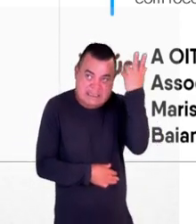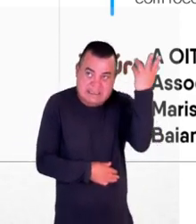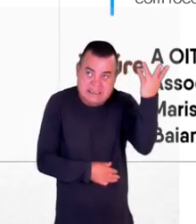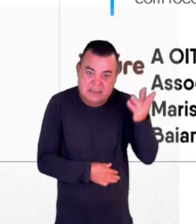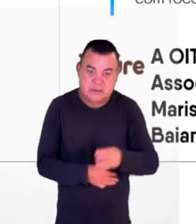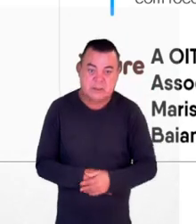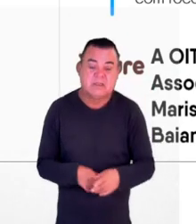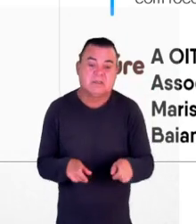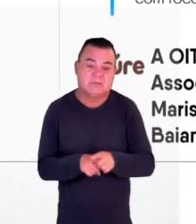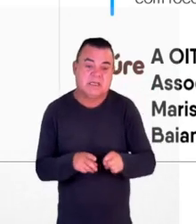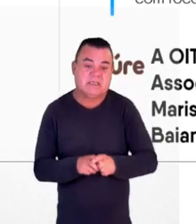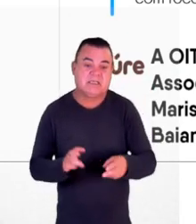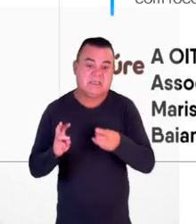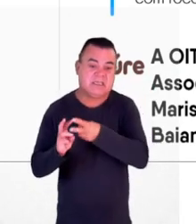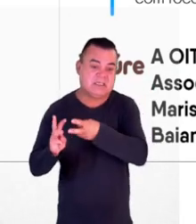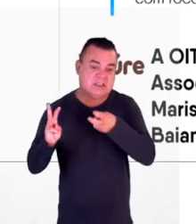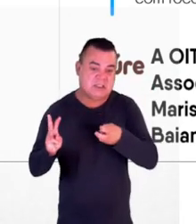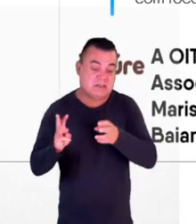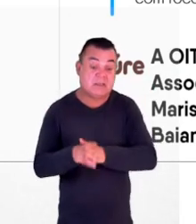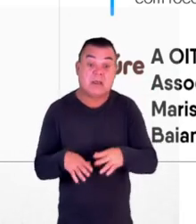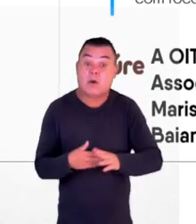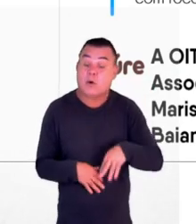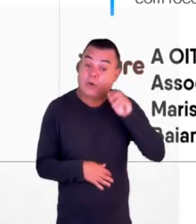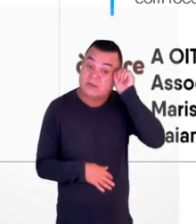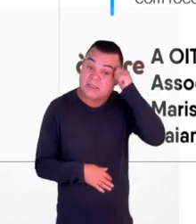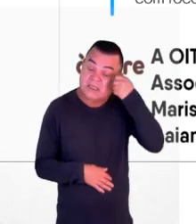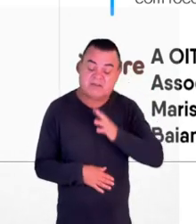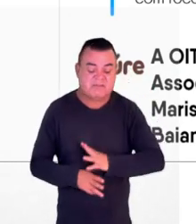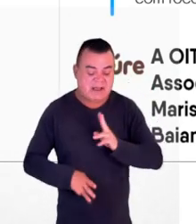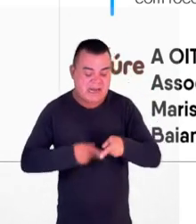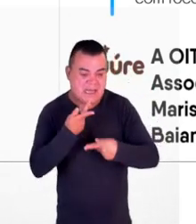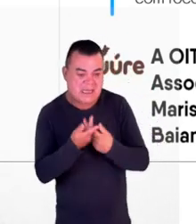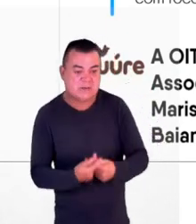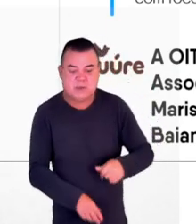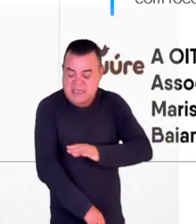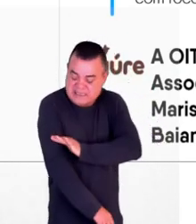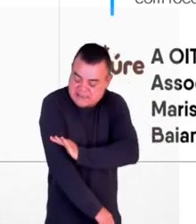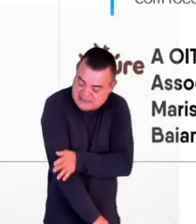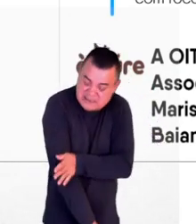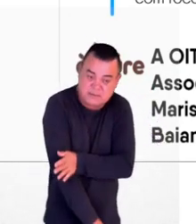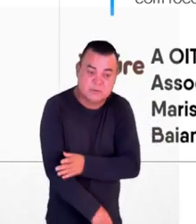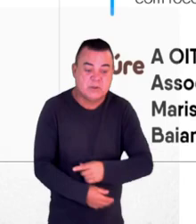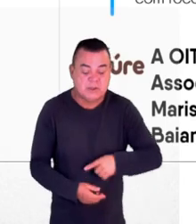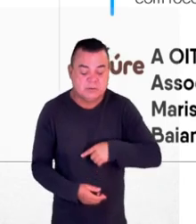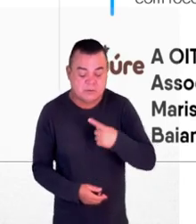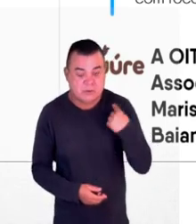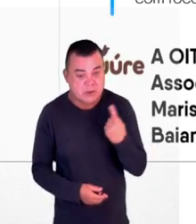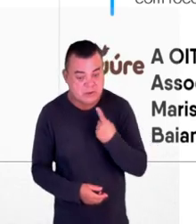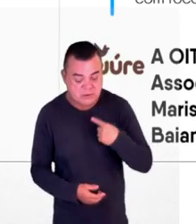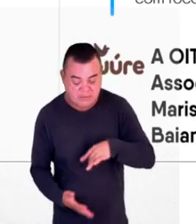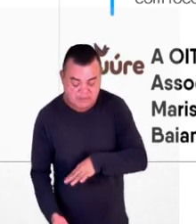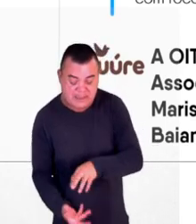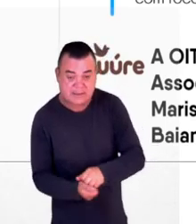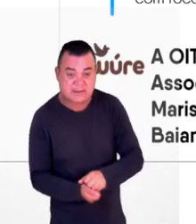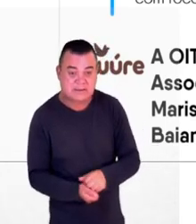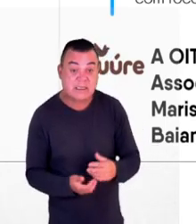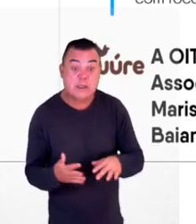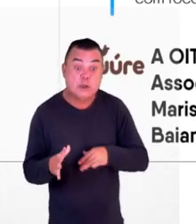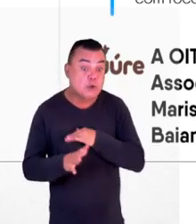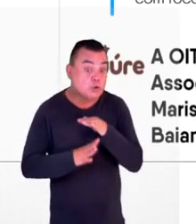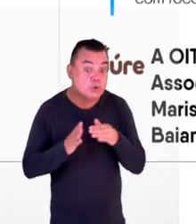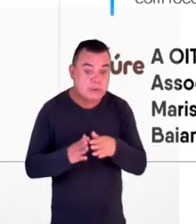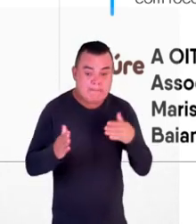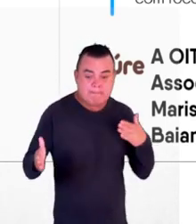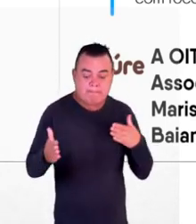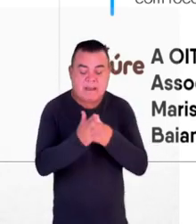ind além dos intelectuais negros que estão há muito tempo falando sobre o racismo estrutural do nosso país e o quanto tudo isso impacta no assunto que estamos